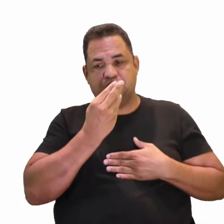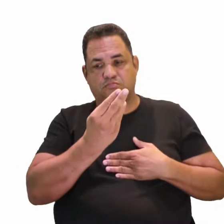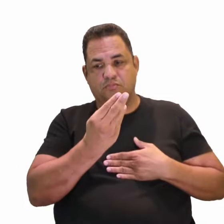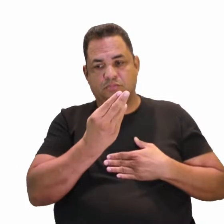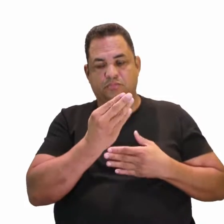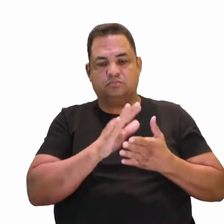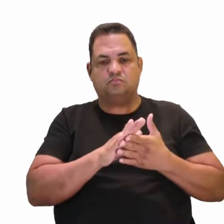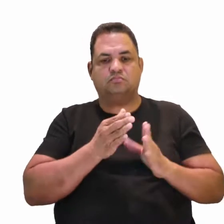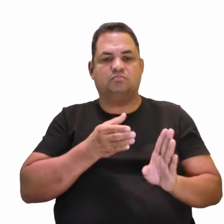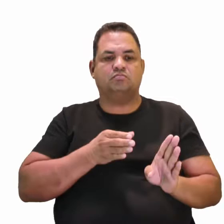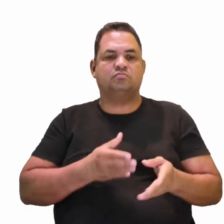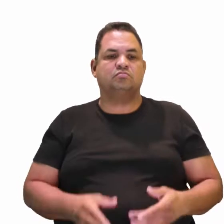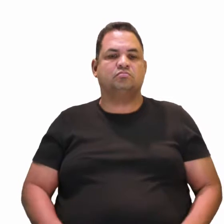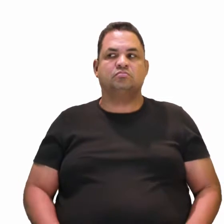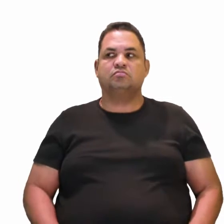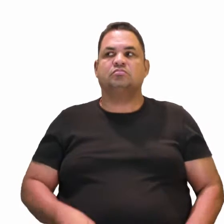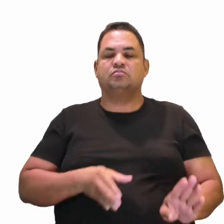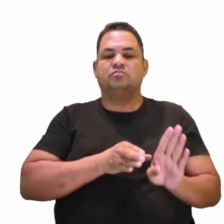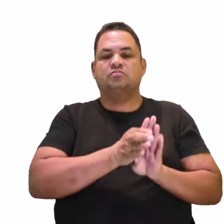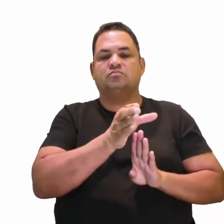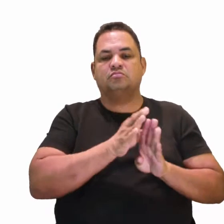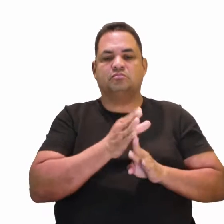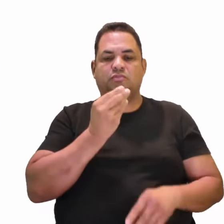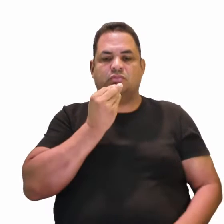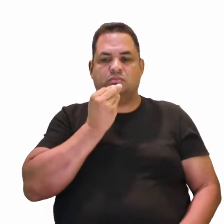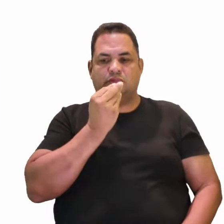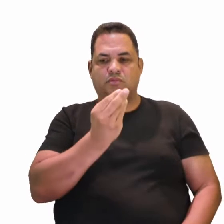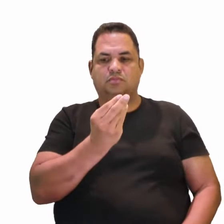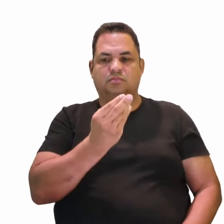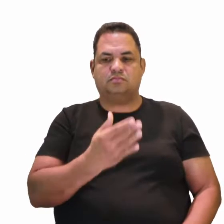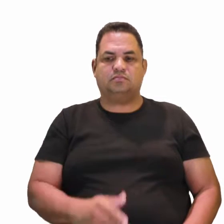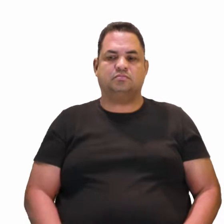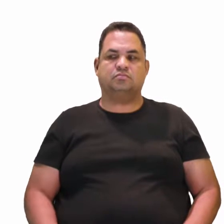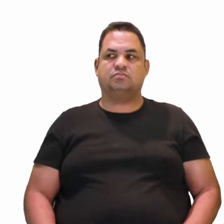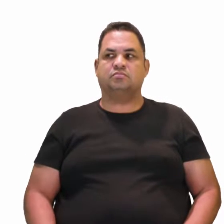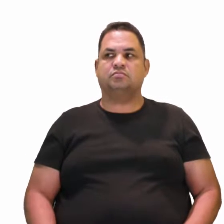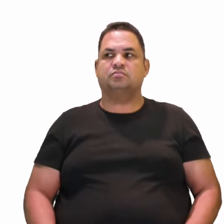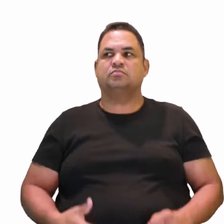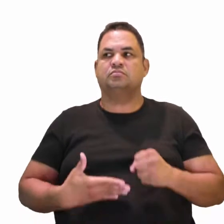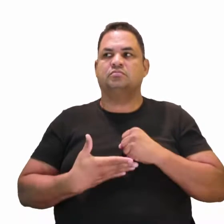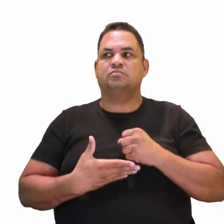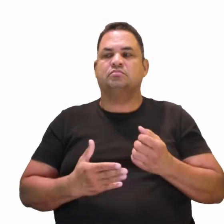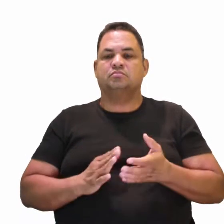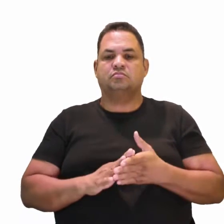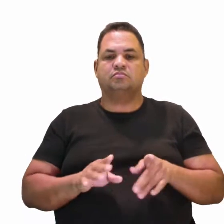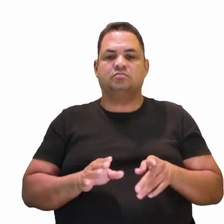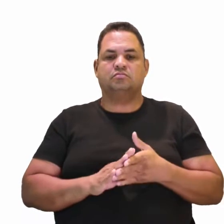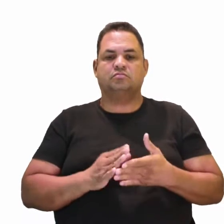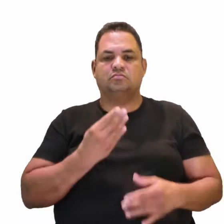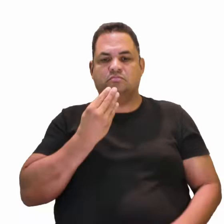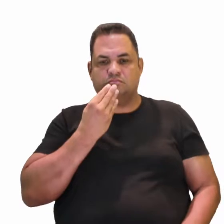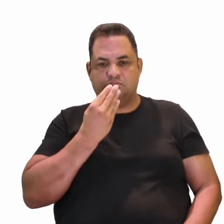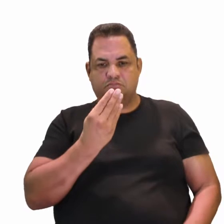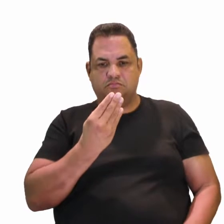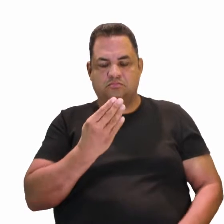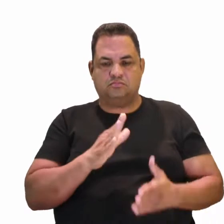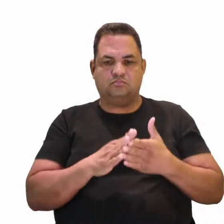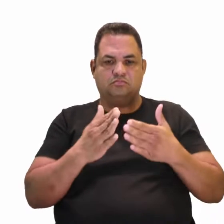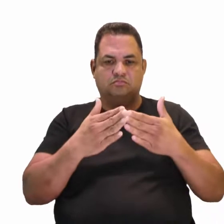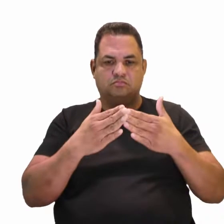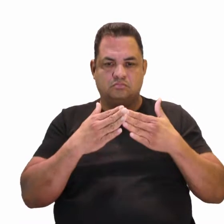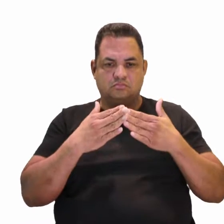seria um conselho e aqui seria um pedidinho bem básico, que é o quê? Please come